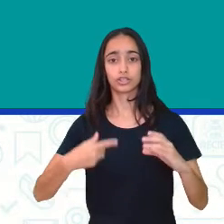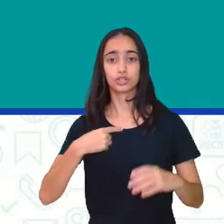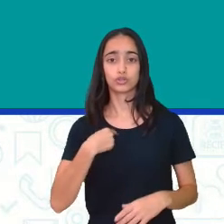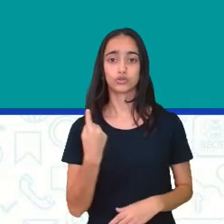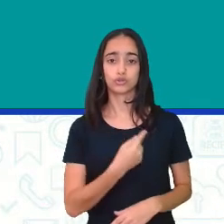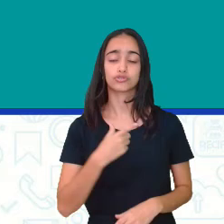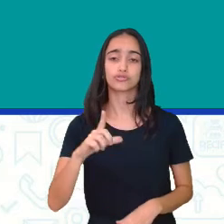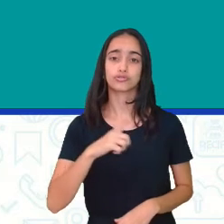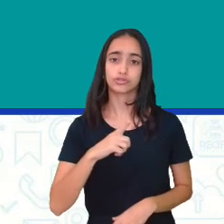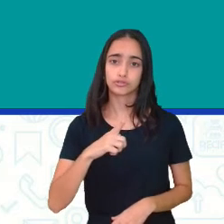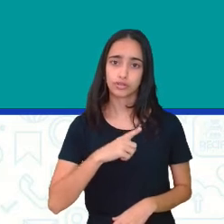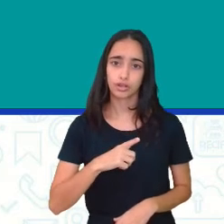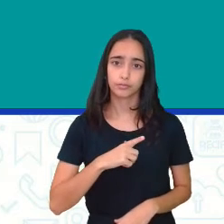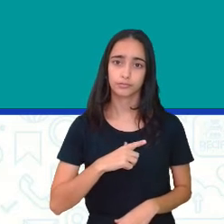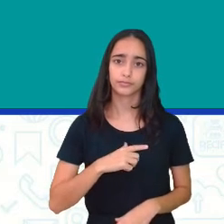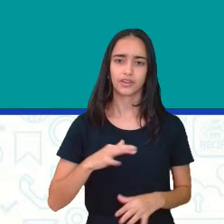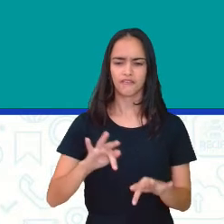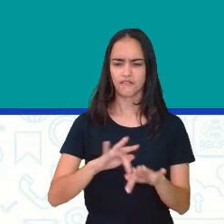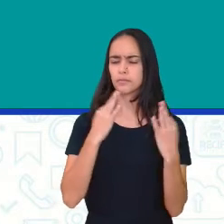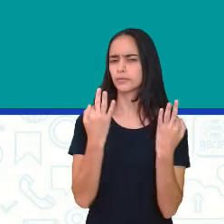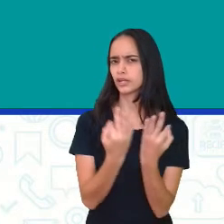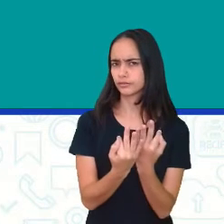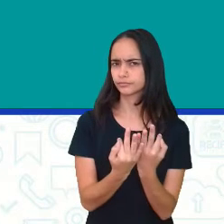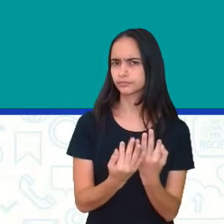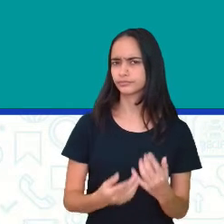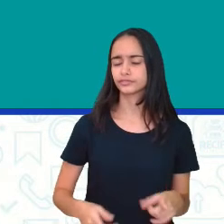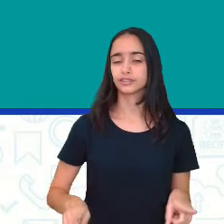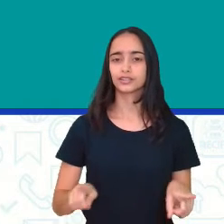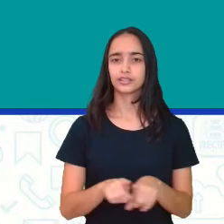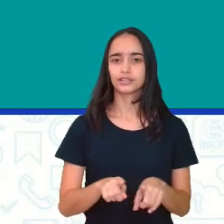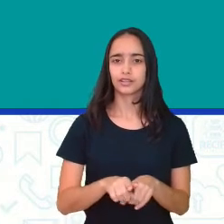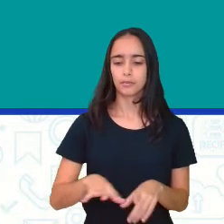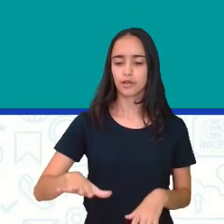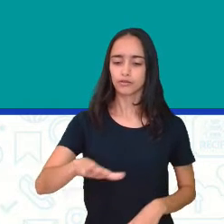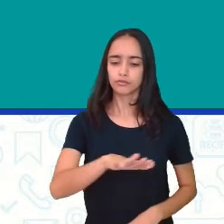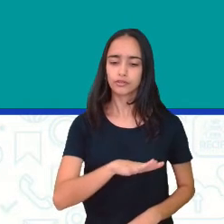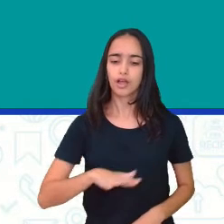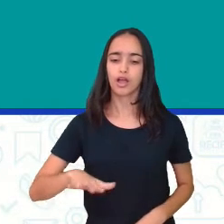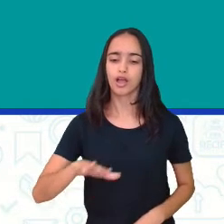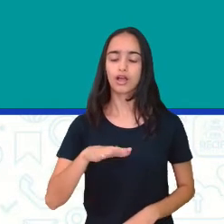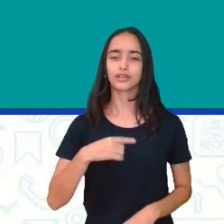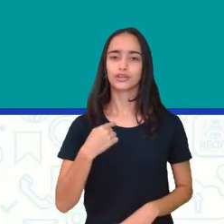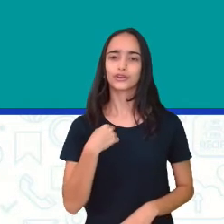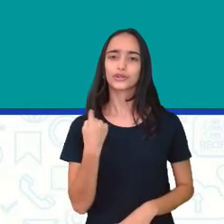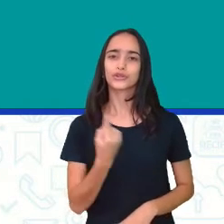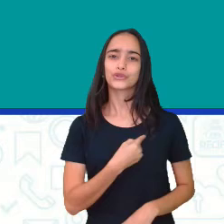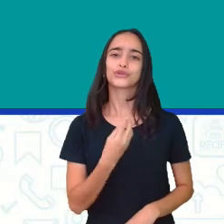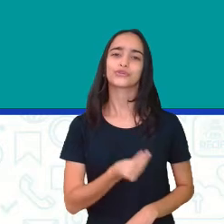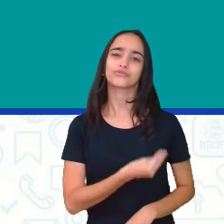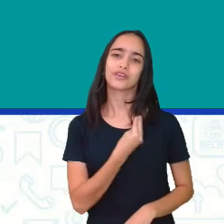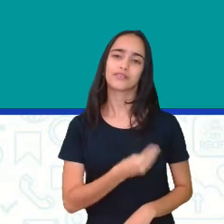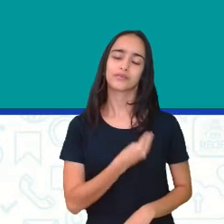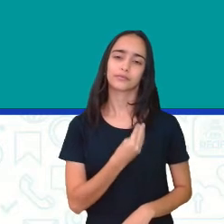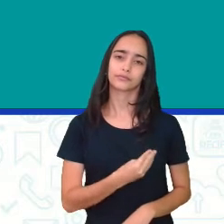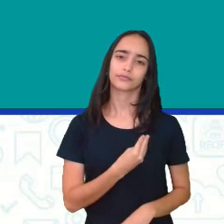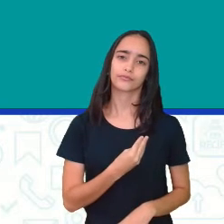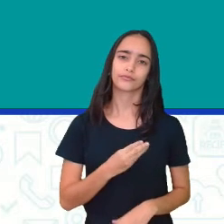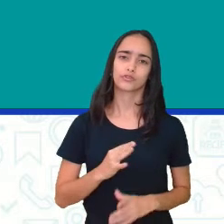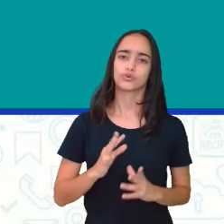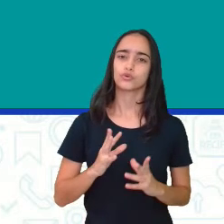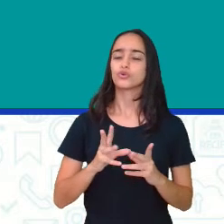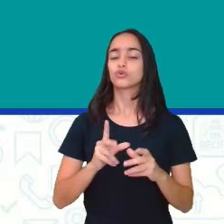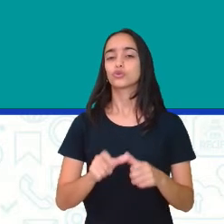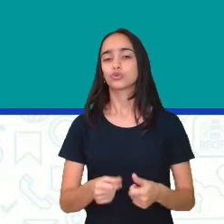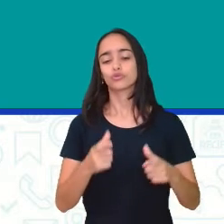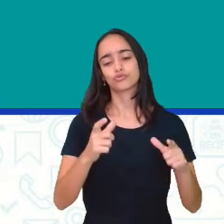dos nossos parentes, né? E o ambiente no qual a gente se encontra. Então, todo o ambiente que a gente circula, que a gente